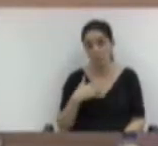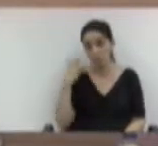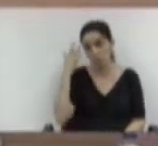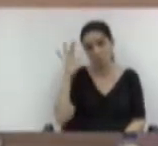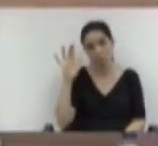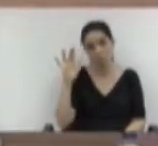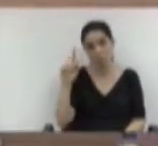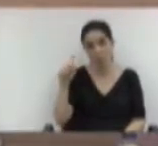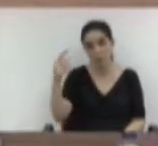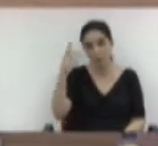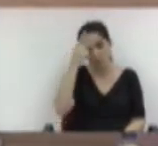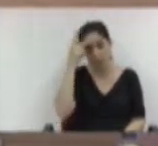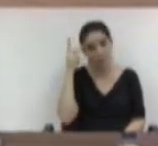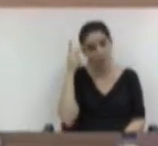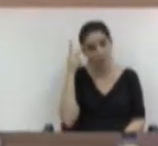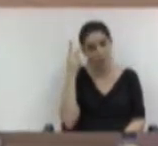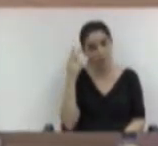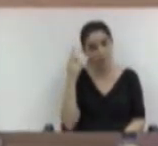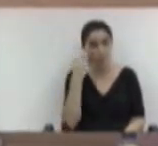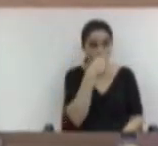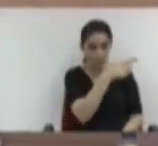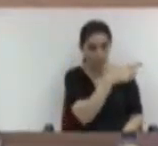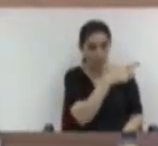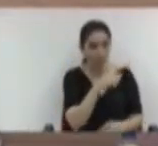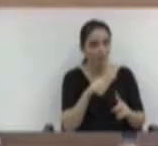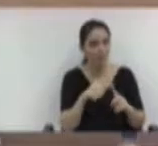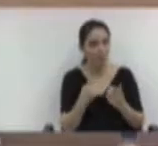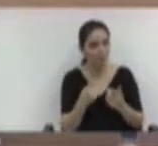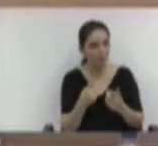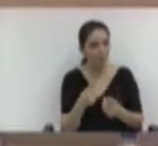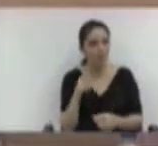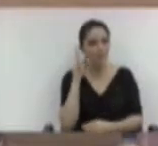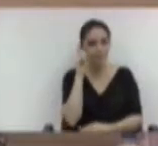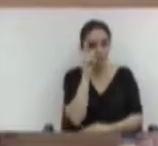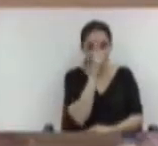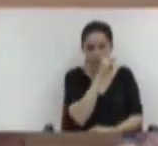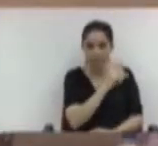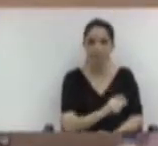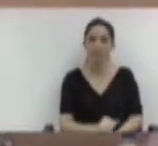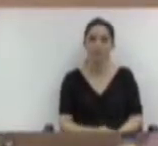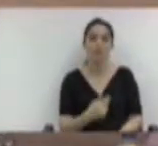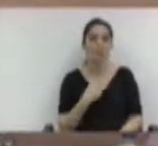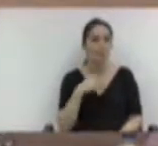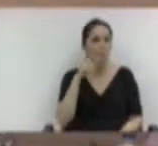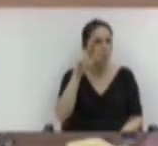eu vou falar para você, está complicado. Não sei, eu nunca vi